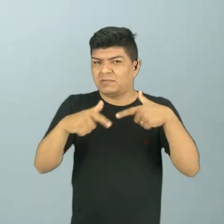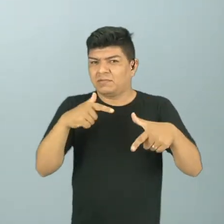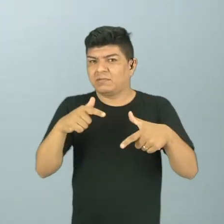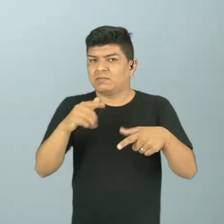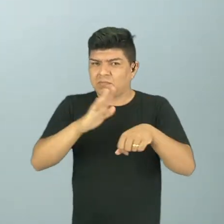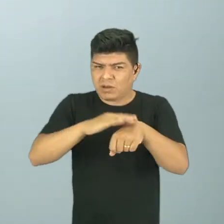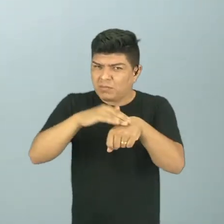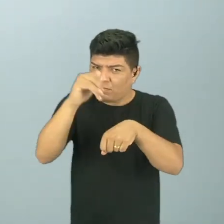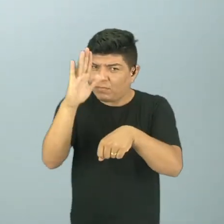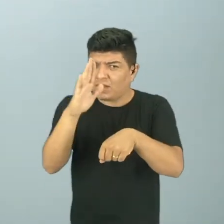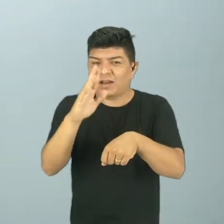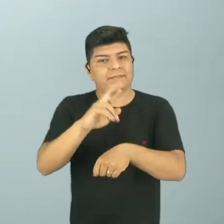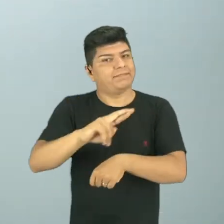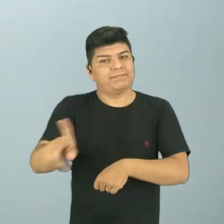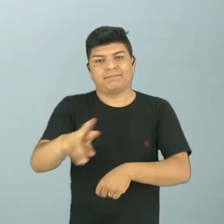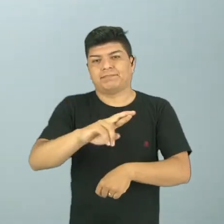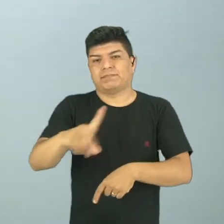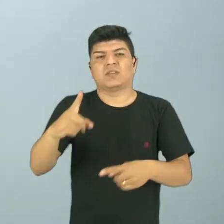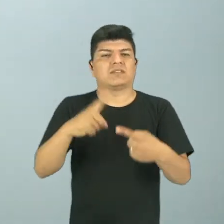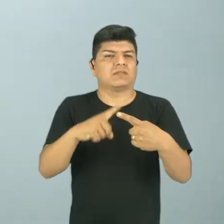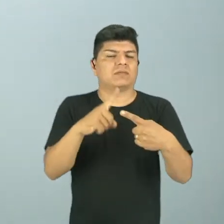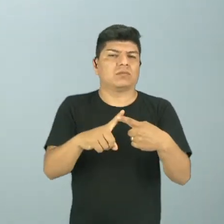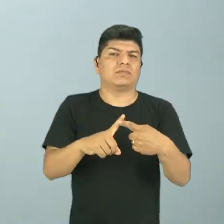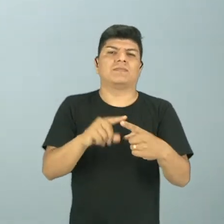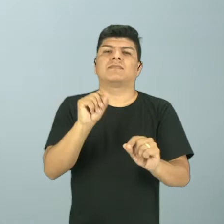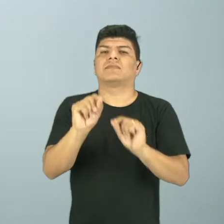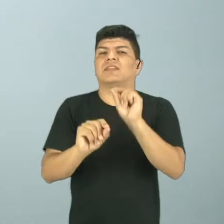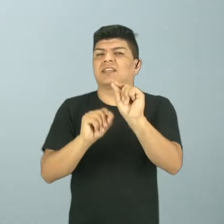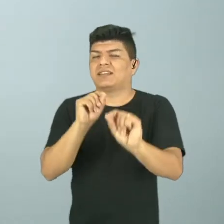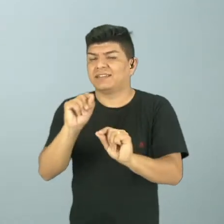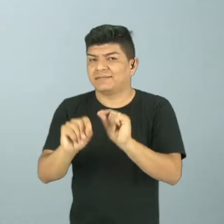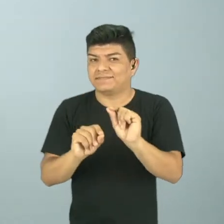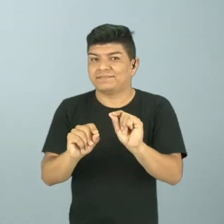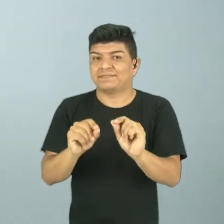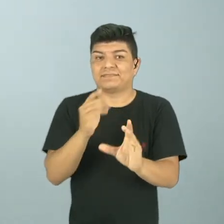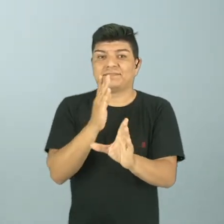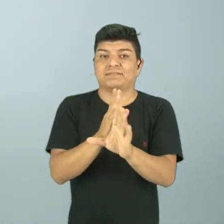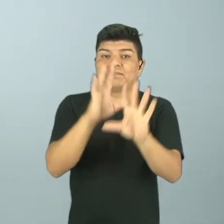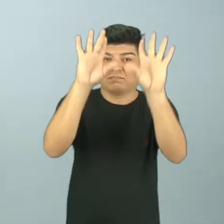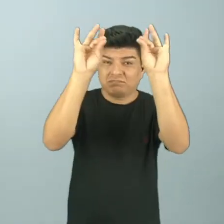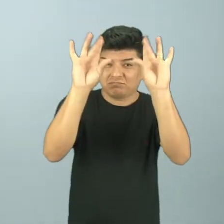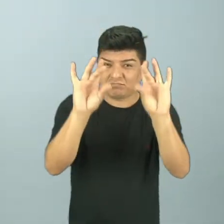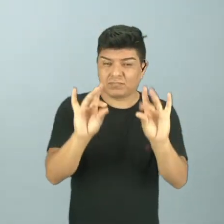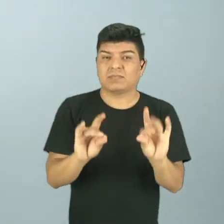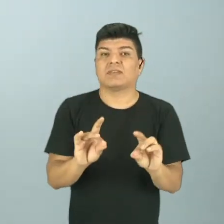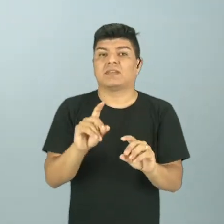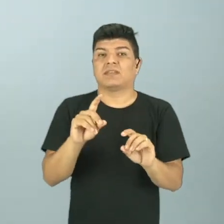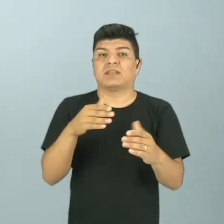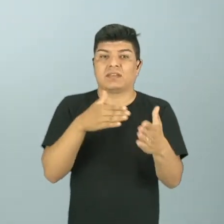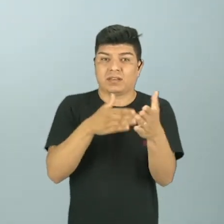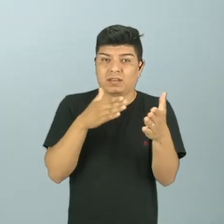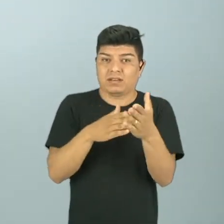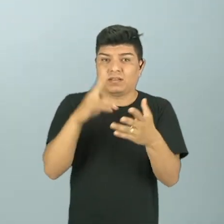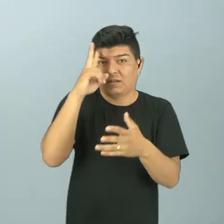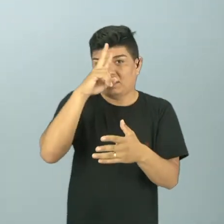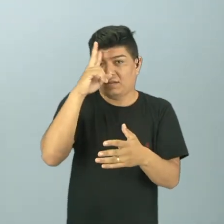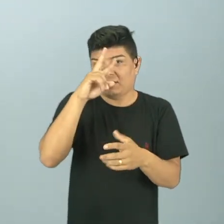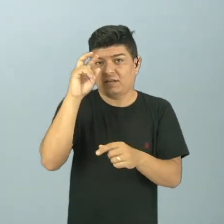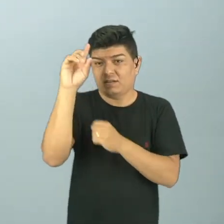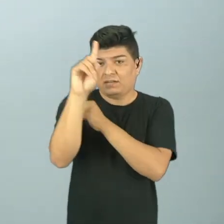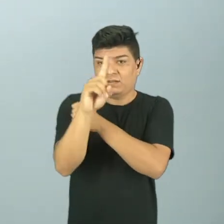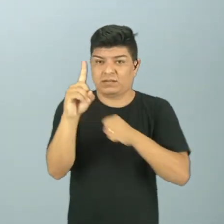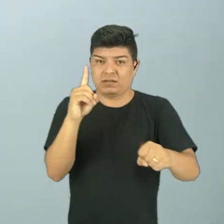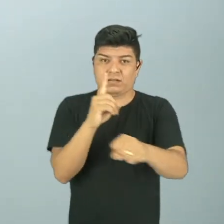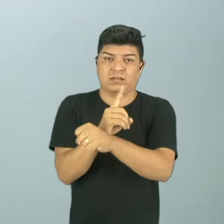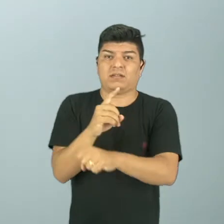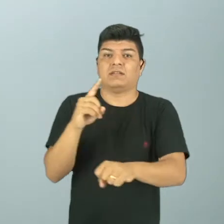mais? Não. Isso vai acontecer por conta de um pequeno detalhezinho que interfere ao longo da história da nossa sociedade e